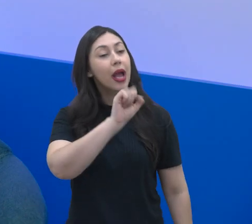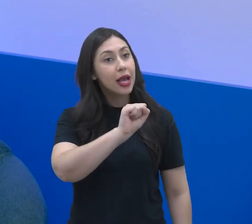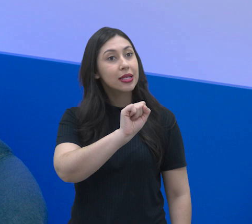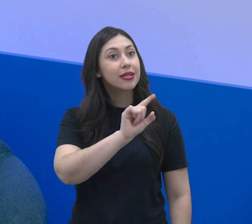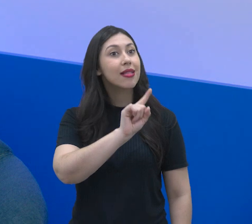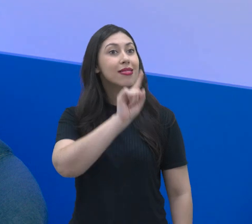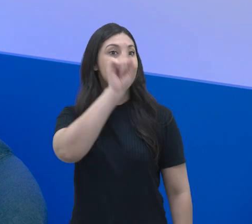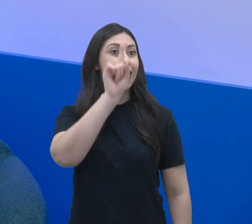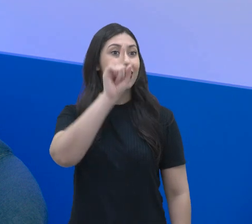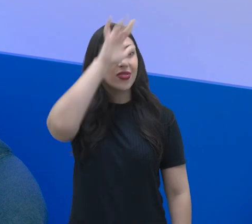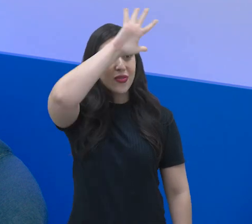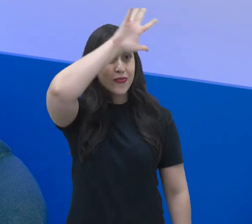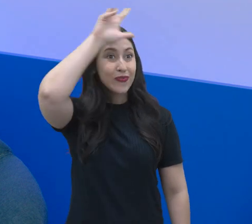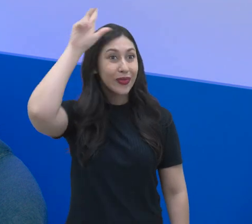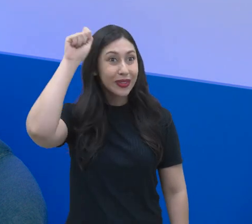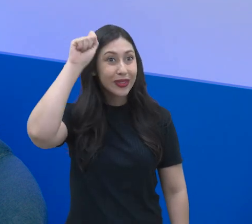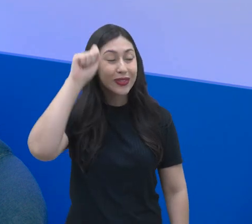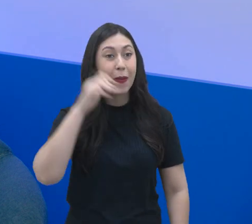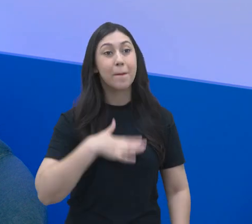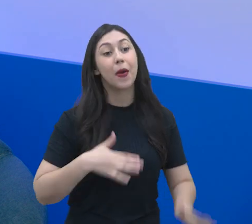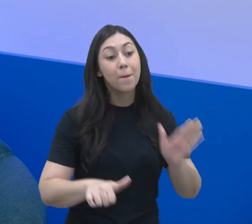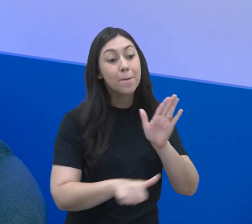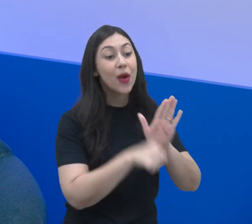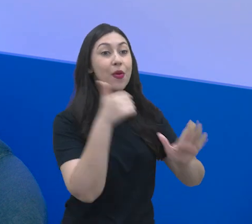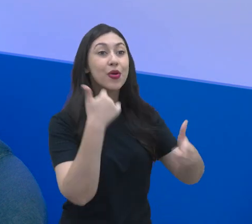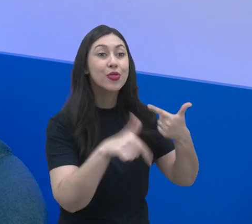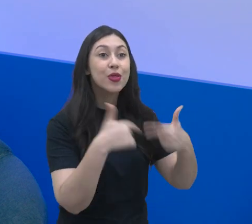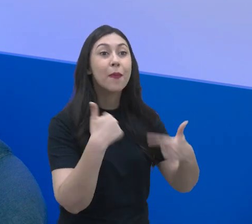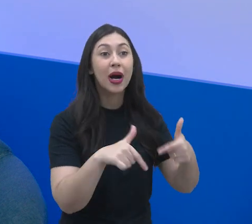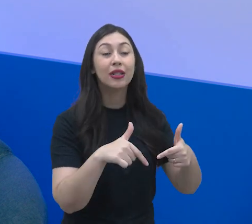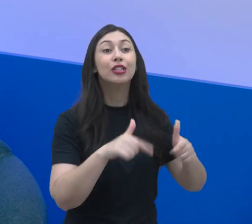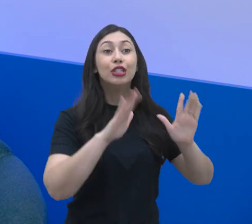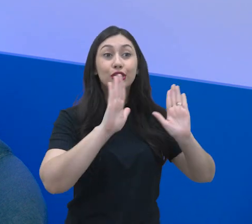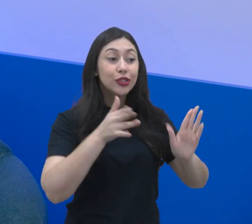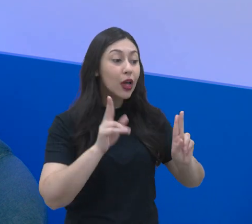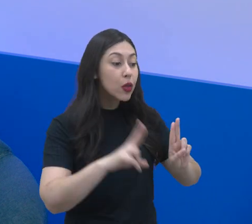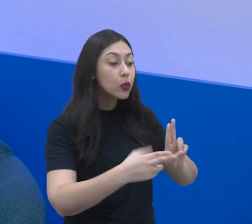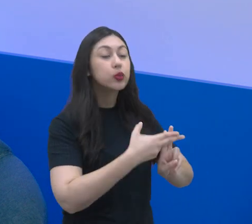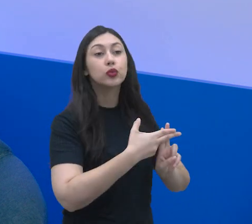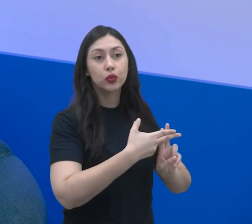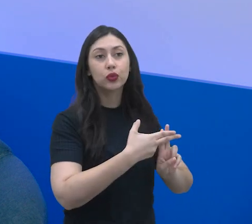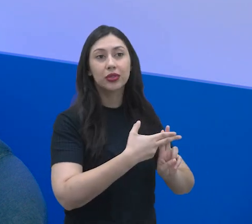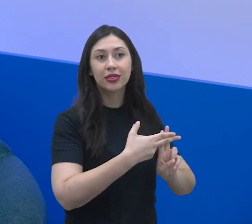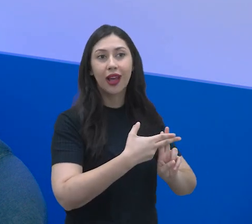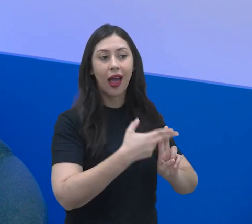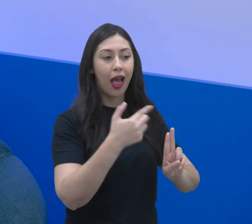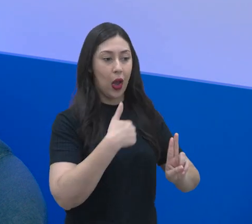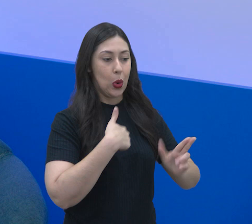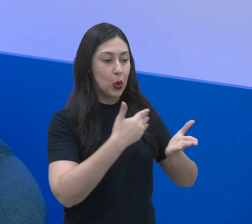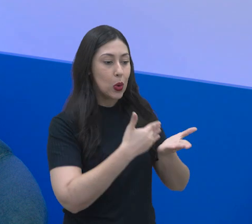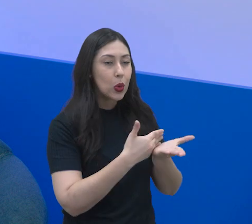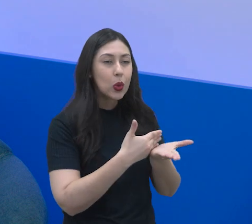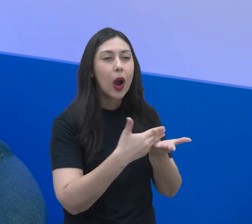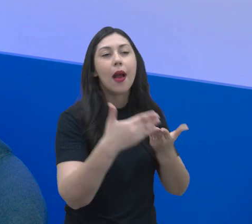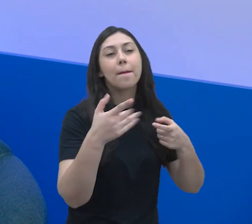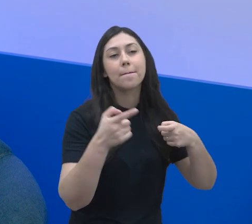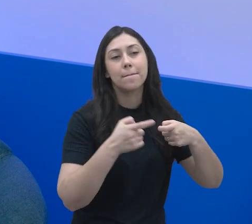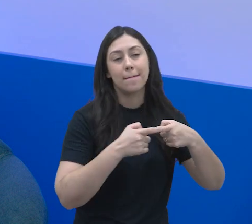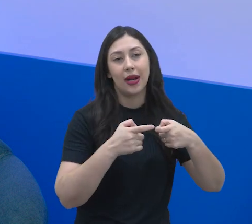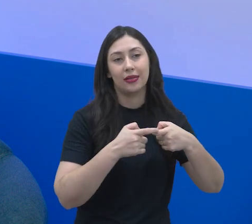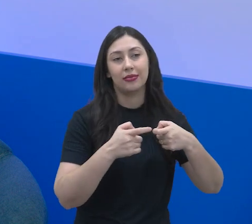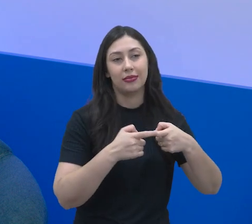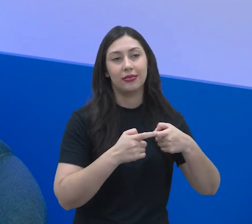UBS lá no interior do Amazonas, então meu primeiro emprego foi realmente no SUS, foi também a minha porta de entrada aí na